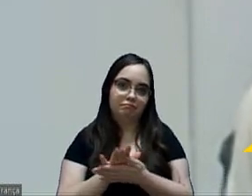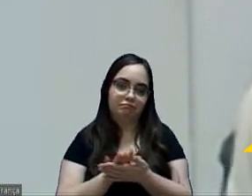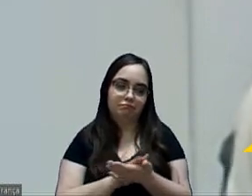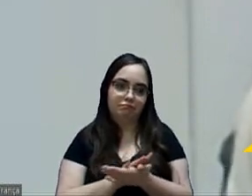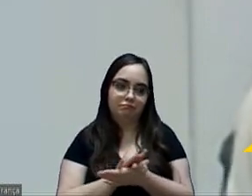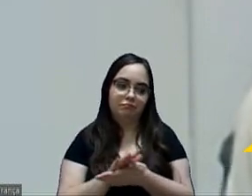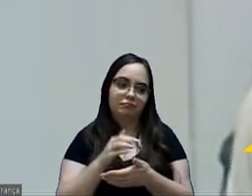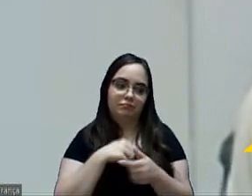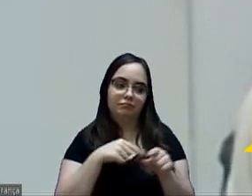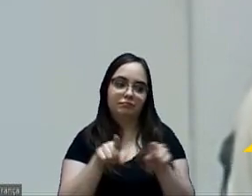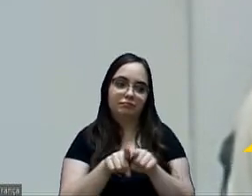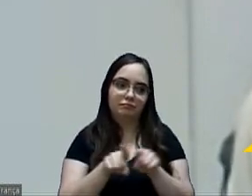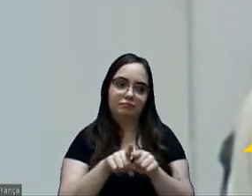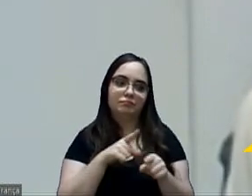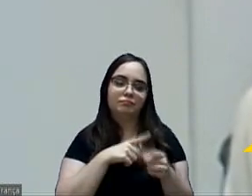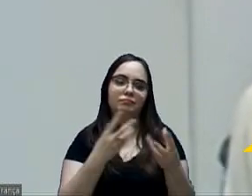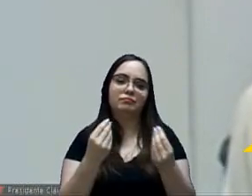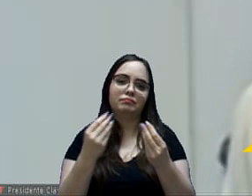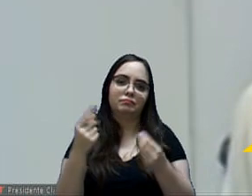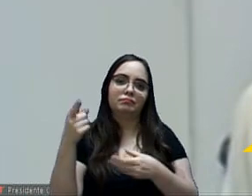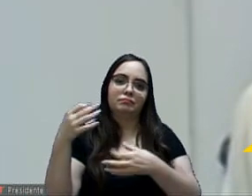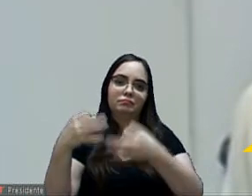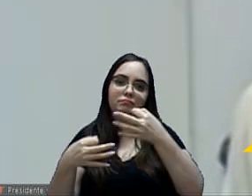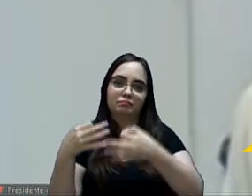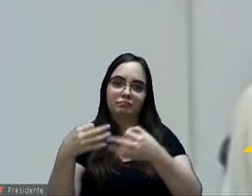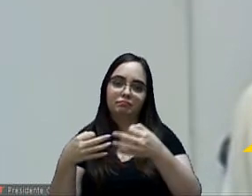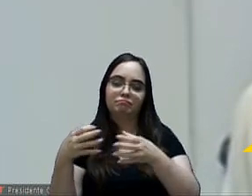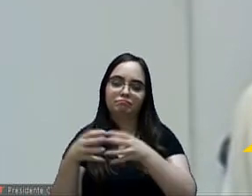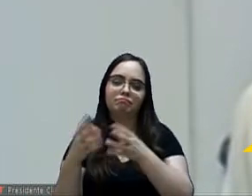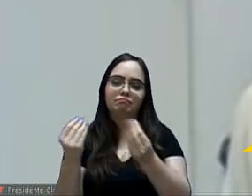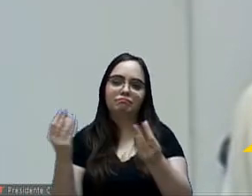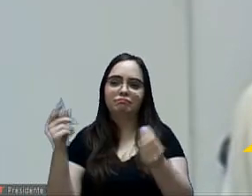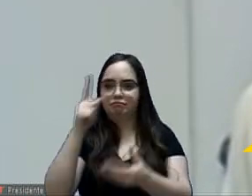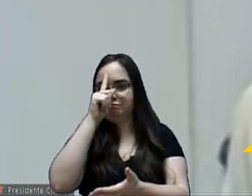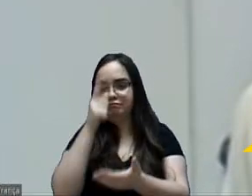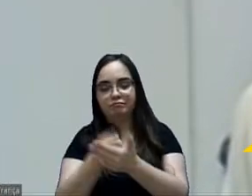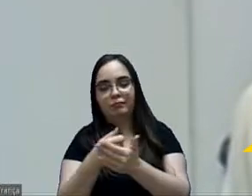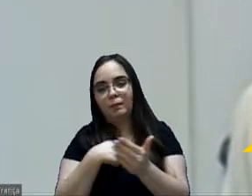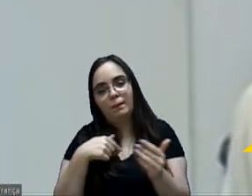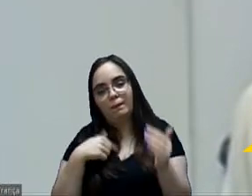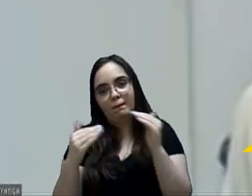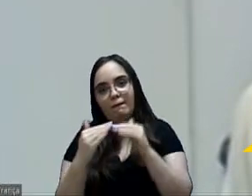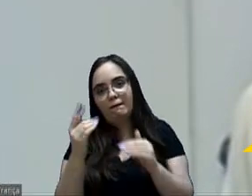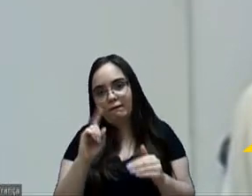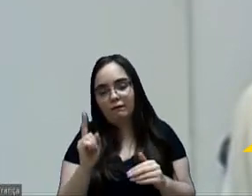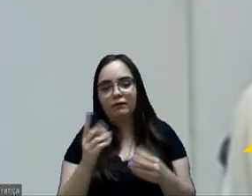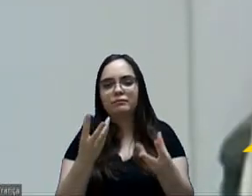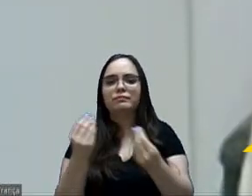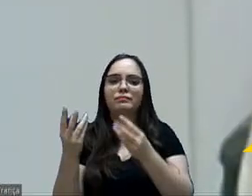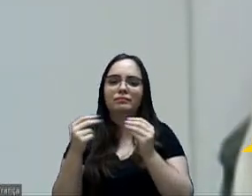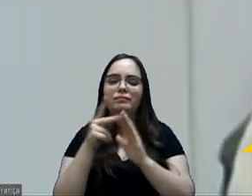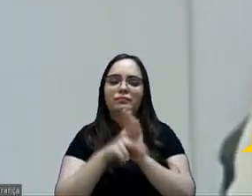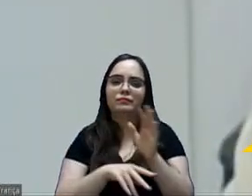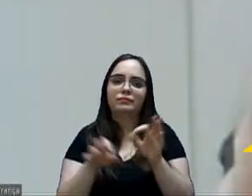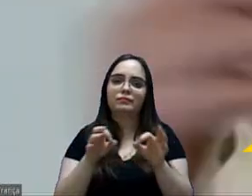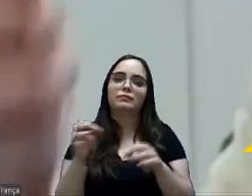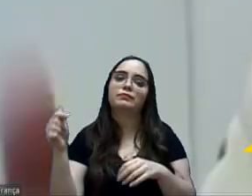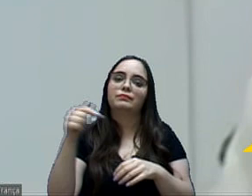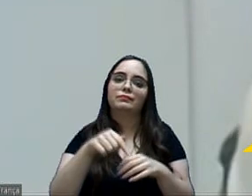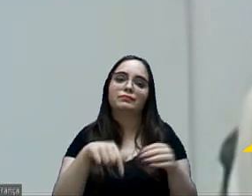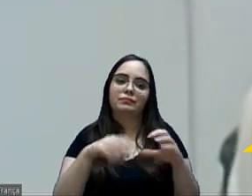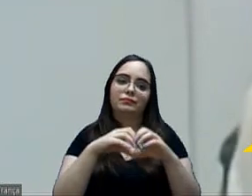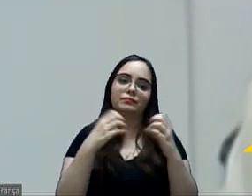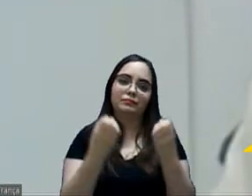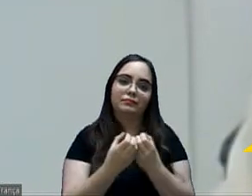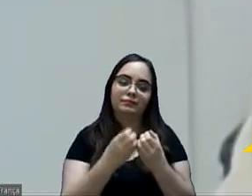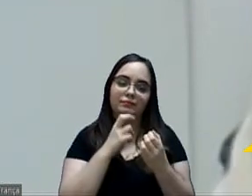monte de parecer da Comissão de Justiça, que eu não concordo. Tem um monte de projetos que entram na Câmara de Sorocaba. Foi